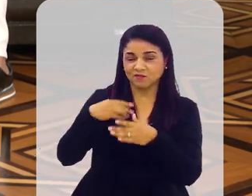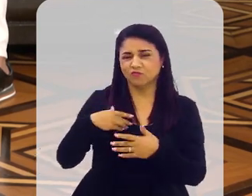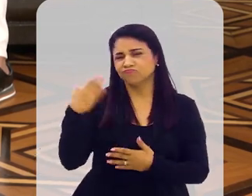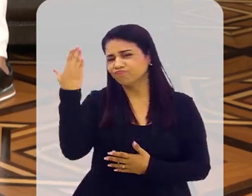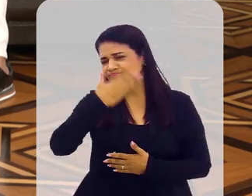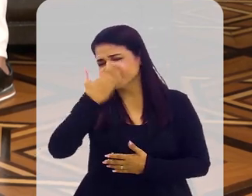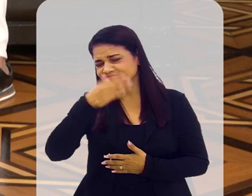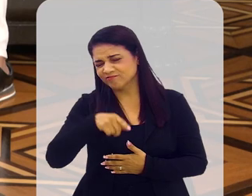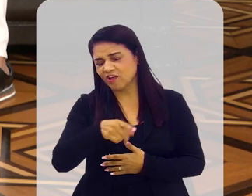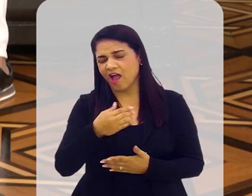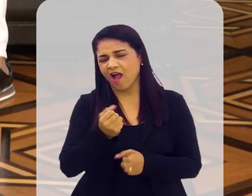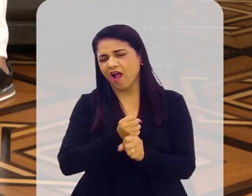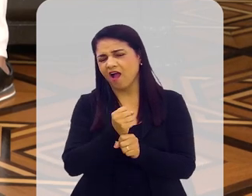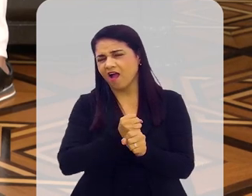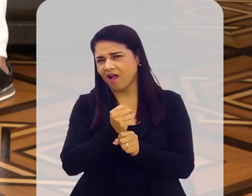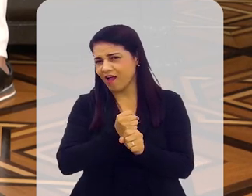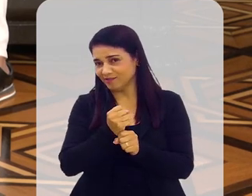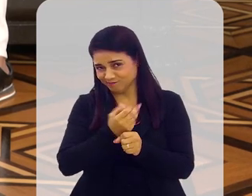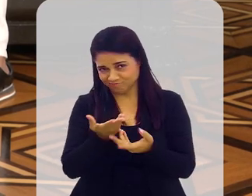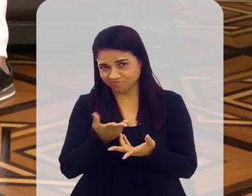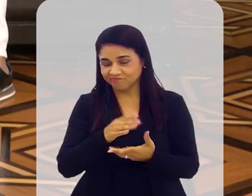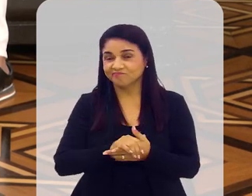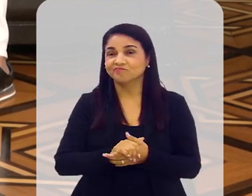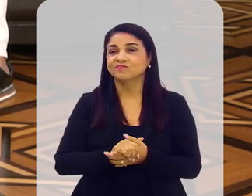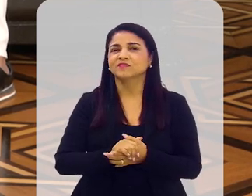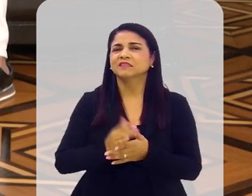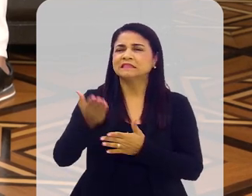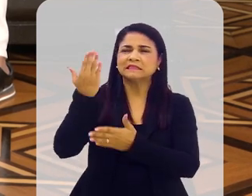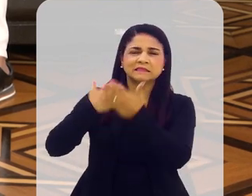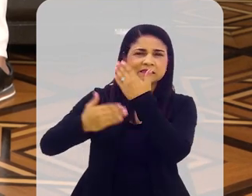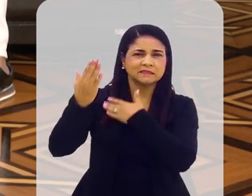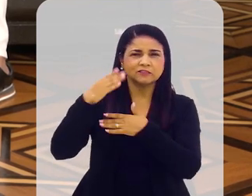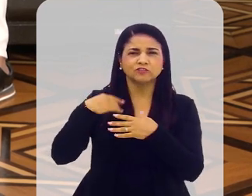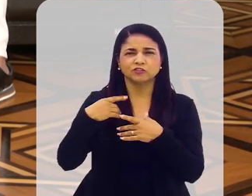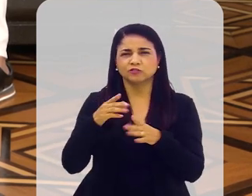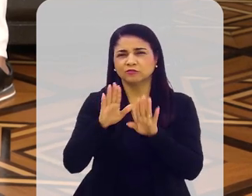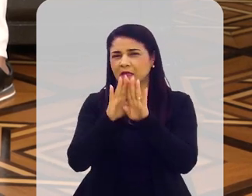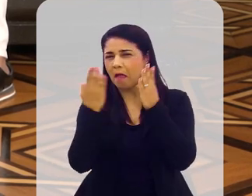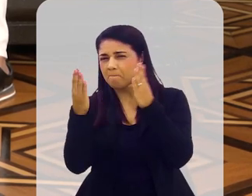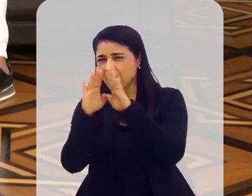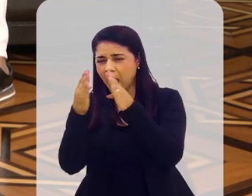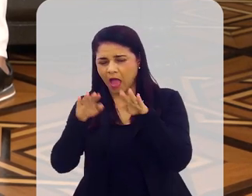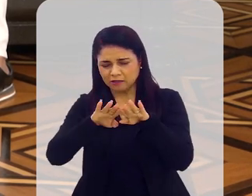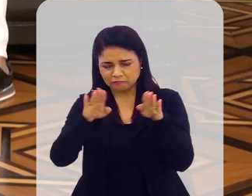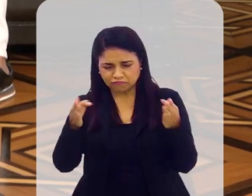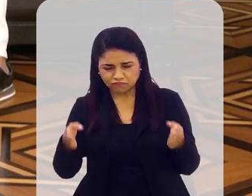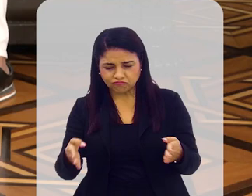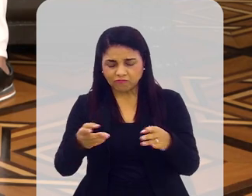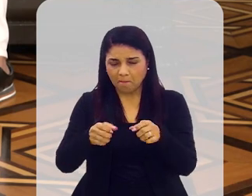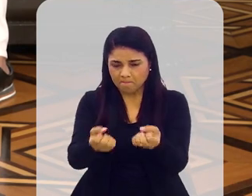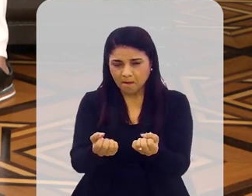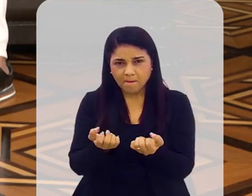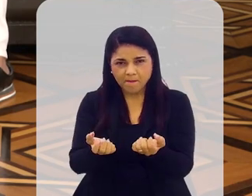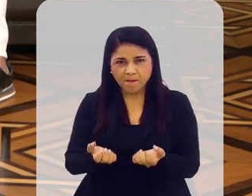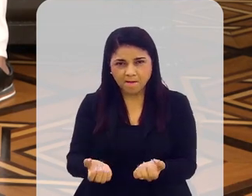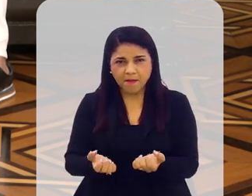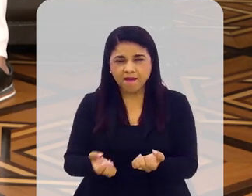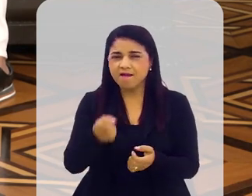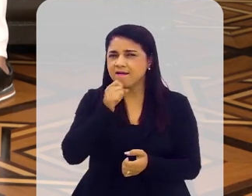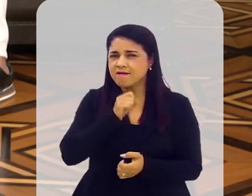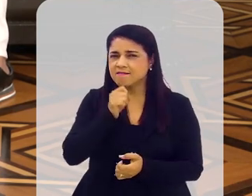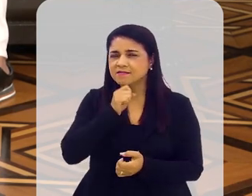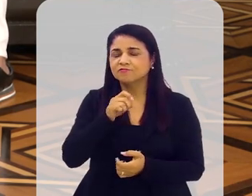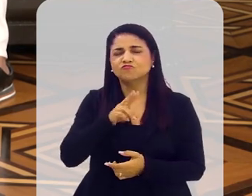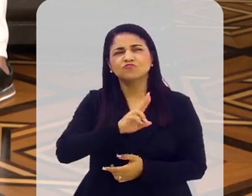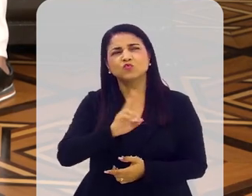eu não vejo Marcelo há muito tempo. Marcelo, antigamente existiam umas cômodas, uns guarda-roupas, umas penteadeiras.